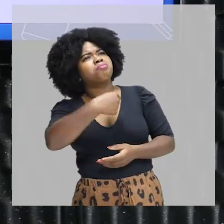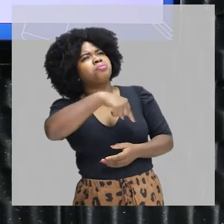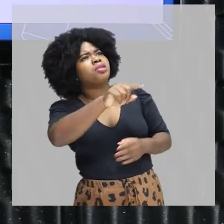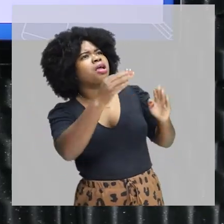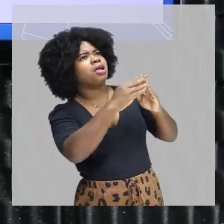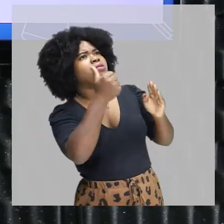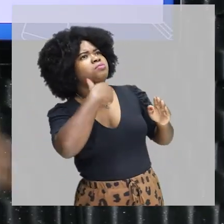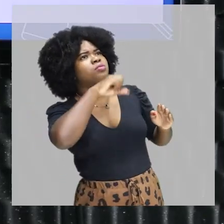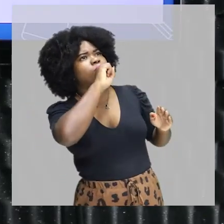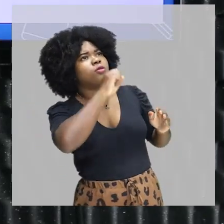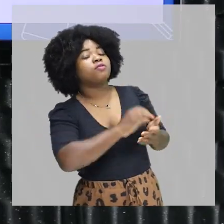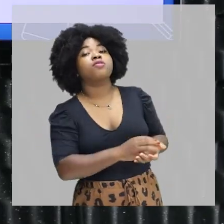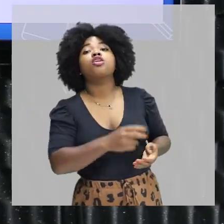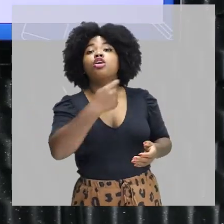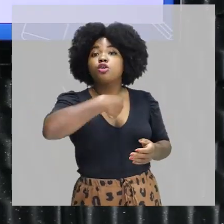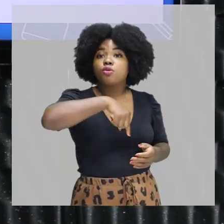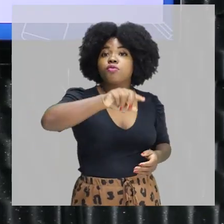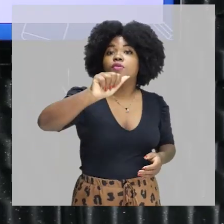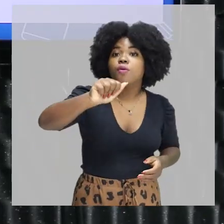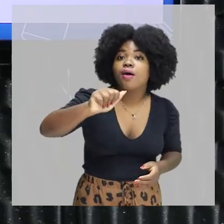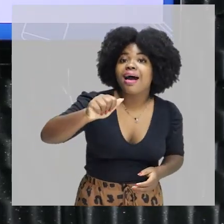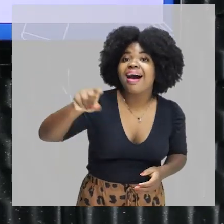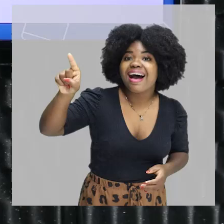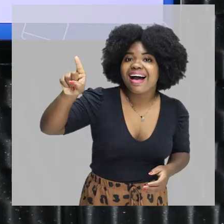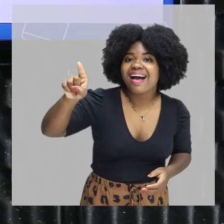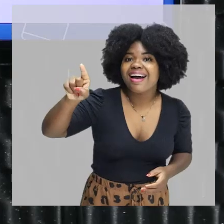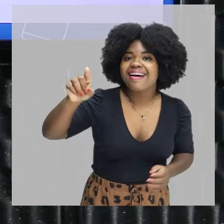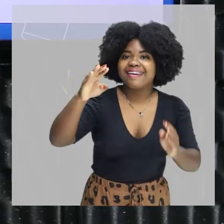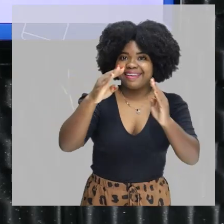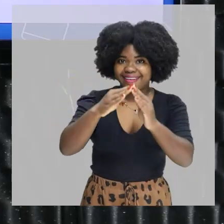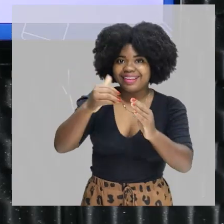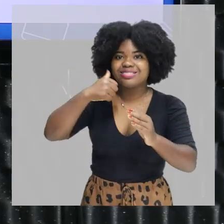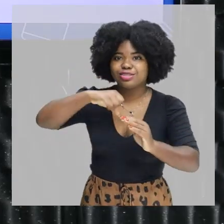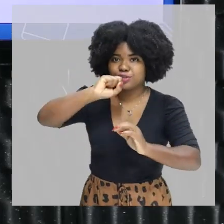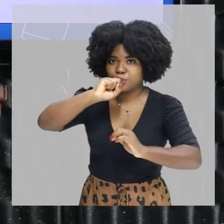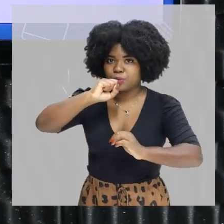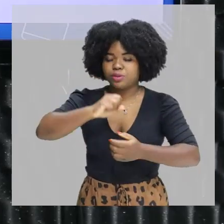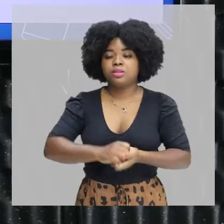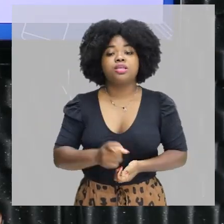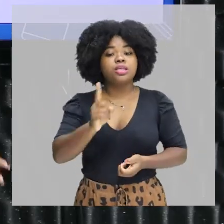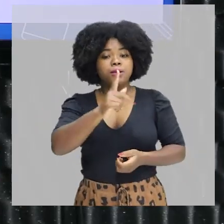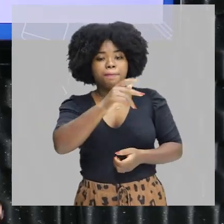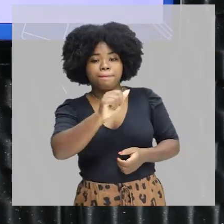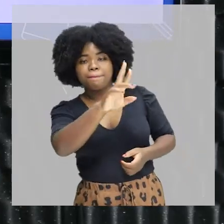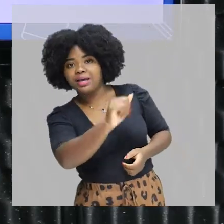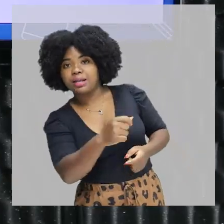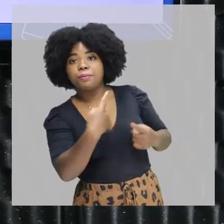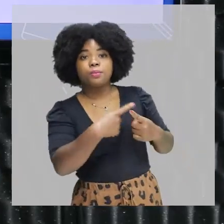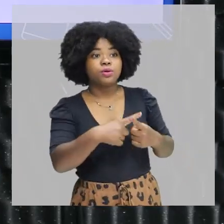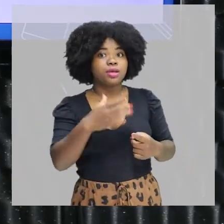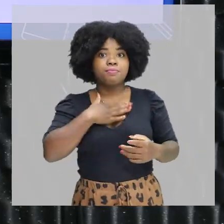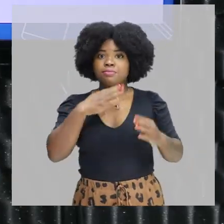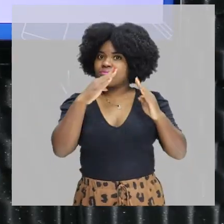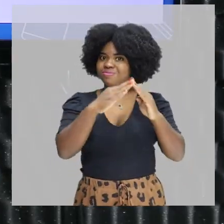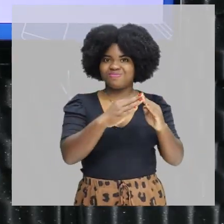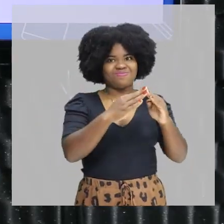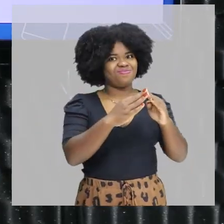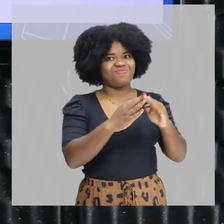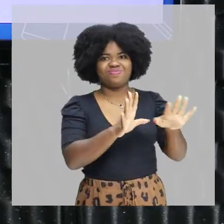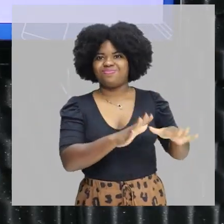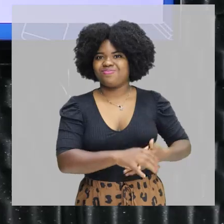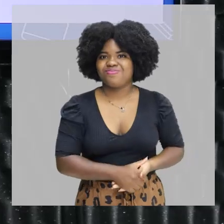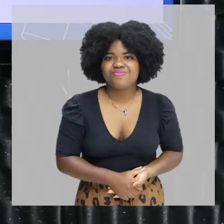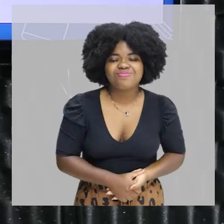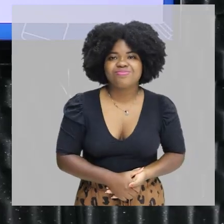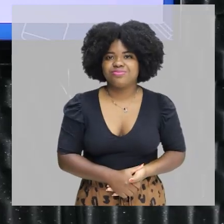mãe, eu vou à casa da minha mãe e não para a casa da minha mãe, porque eu não moro na casa da minha mãe. Olha o na aí, ó. Eu não